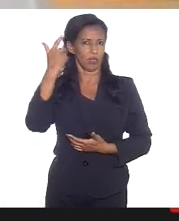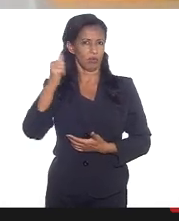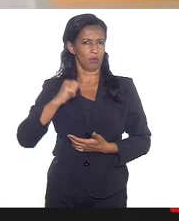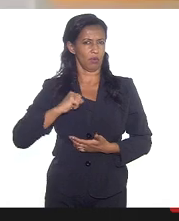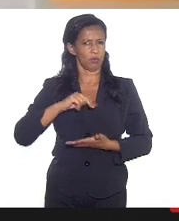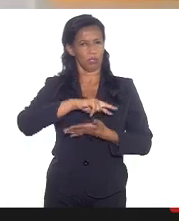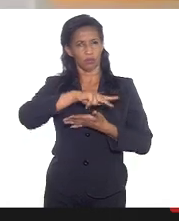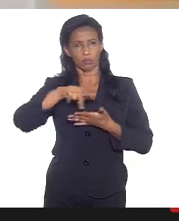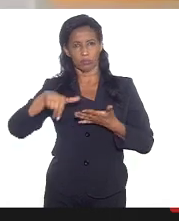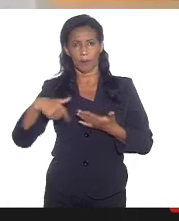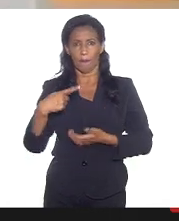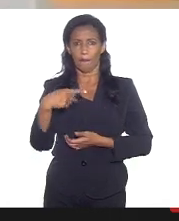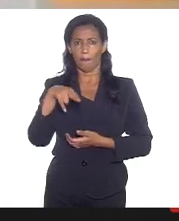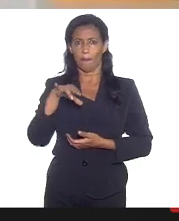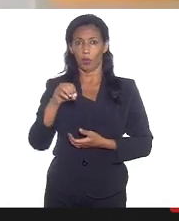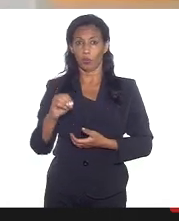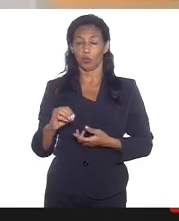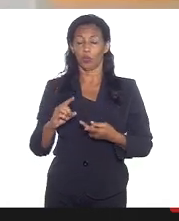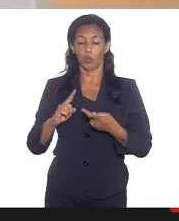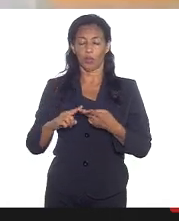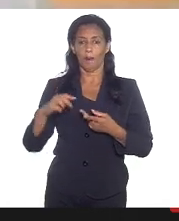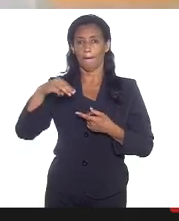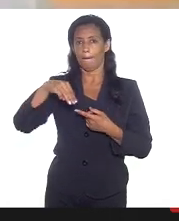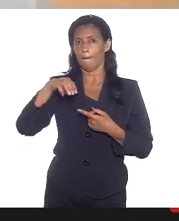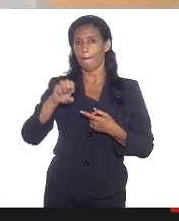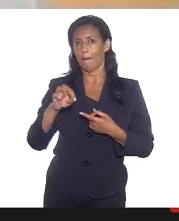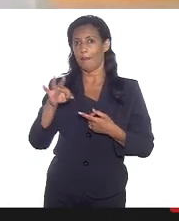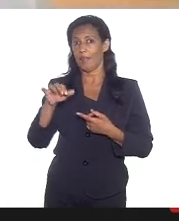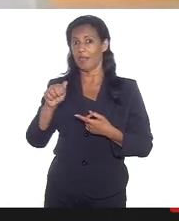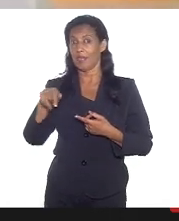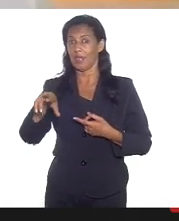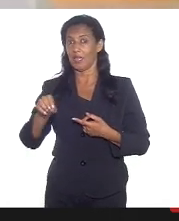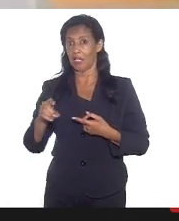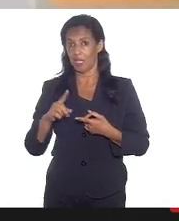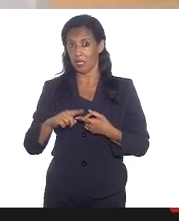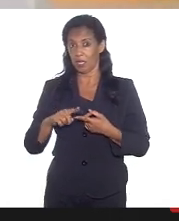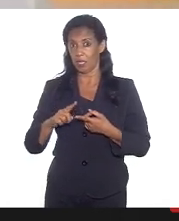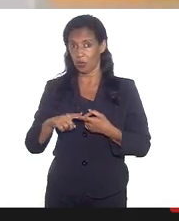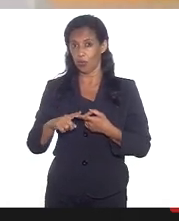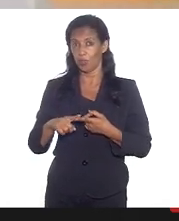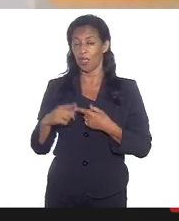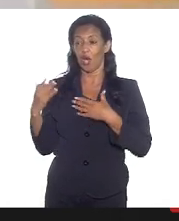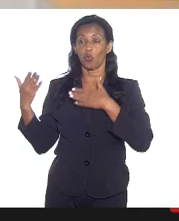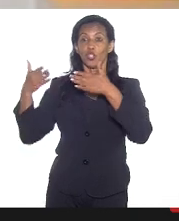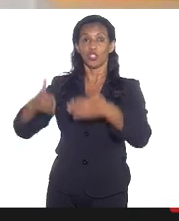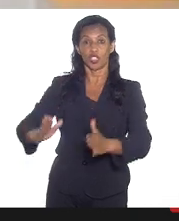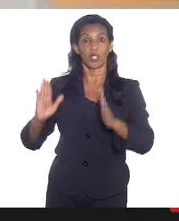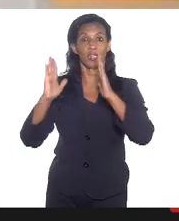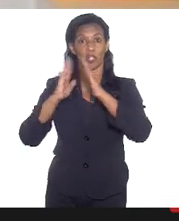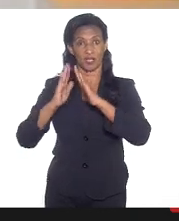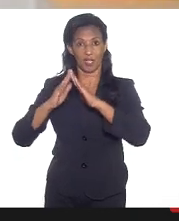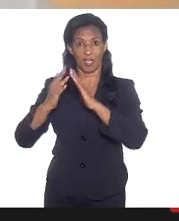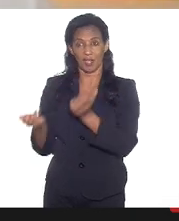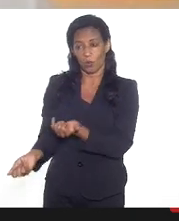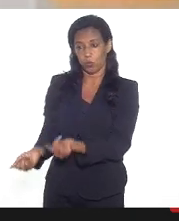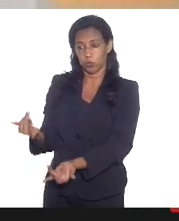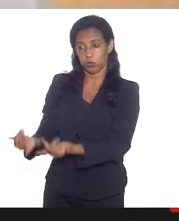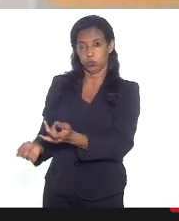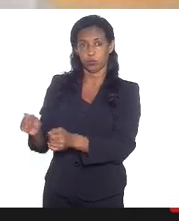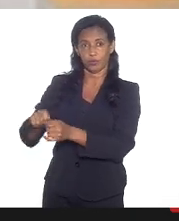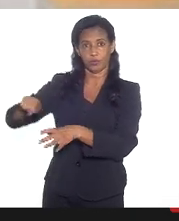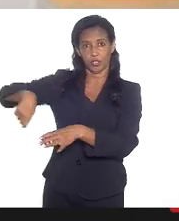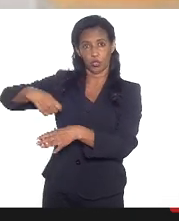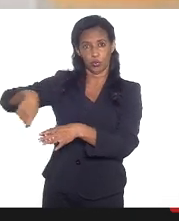vários produtos. Um é o metano, que ele vai nos gasodutos e chega na nossa casa, no nosso fogão, e também